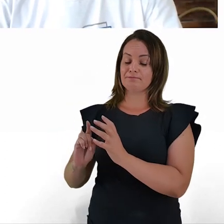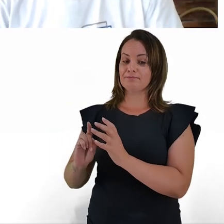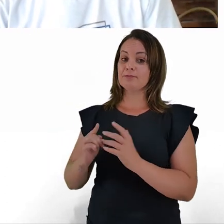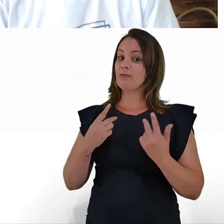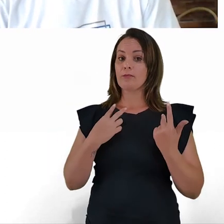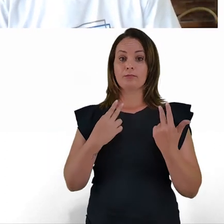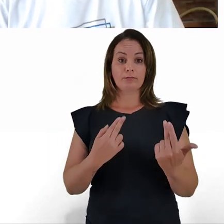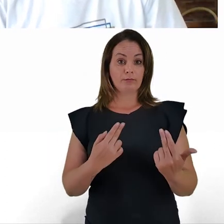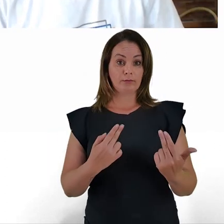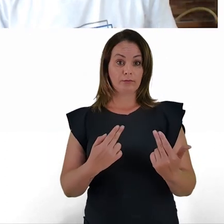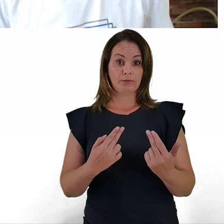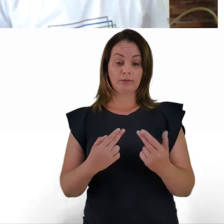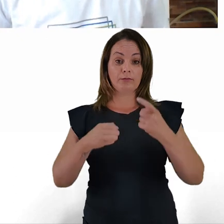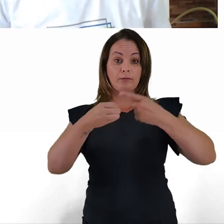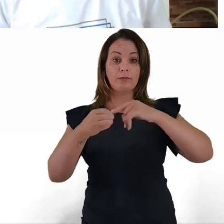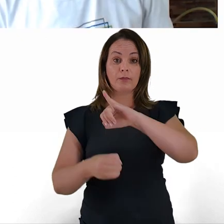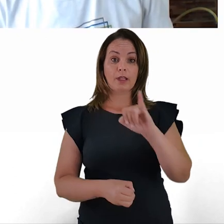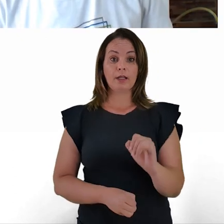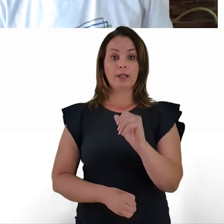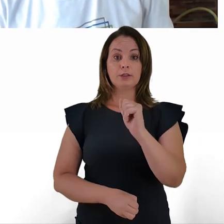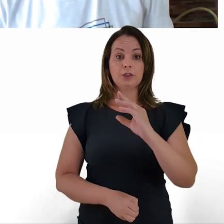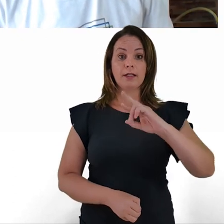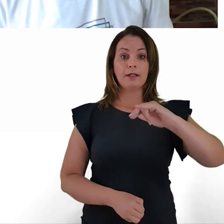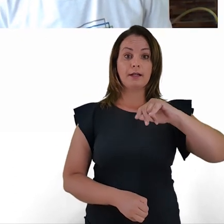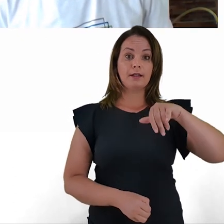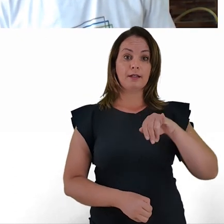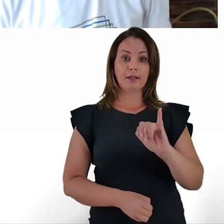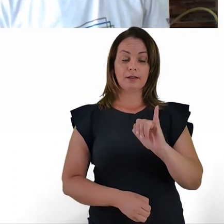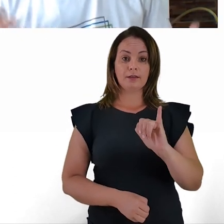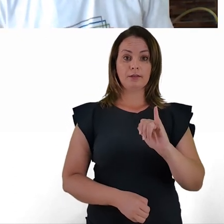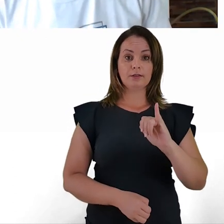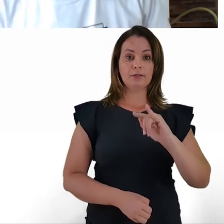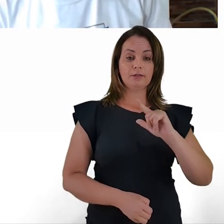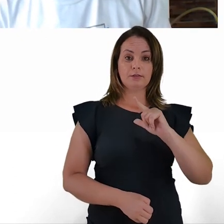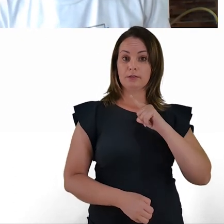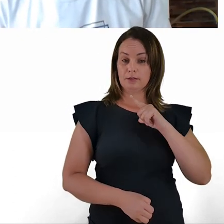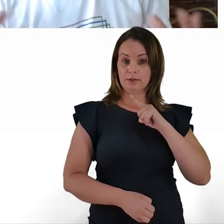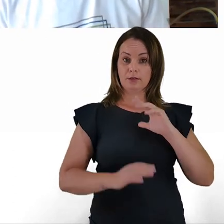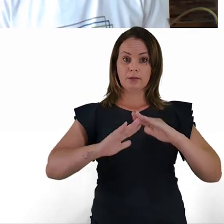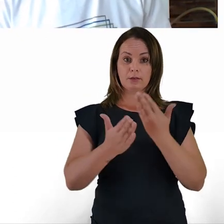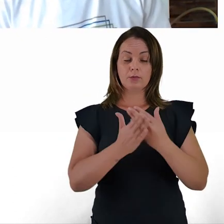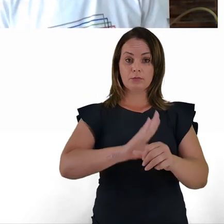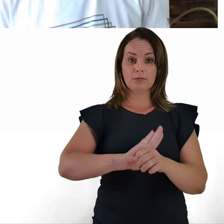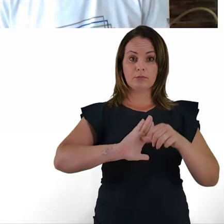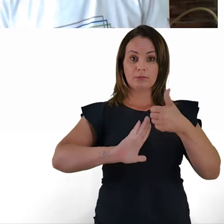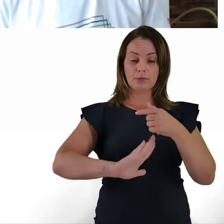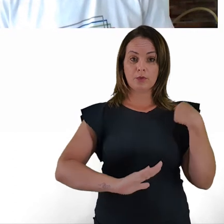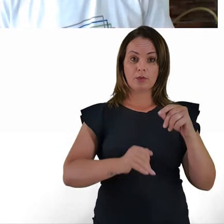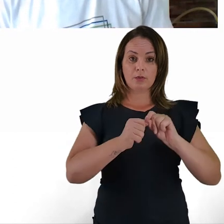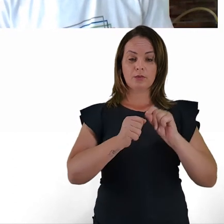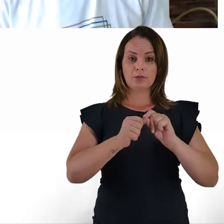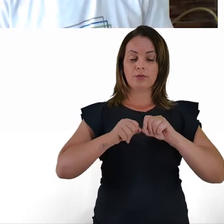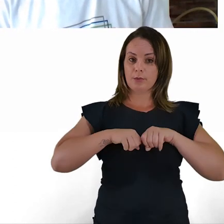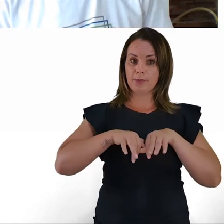né? Em Jacareí, por exemplo, na escola Aristreu, especificamente, né, que foi a primeira que a gente fez durante a